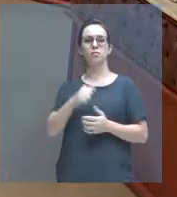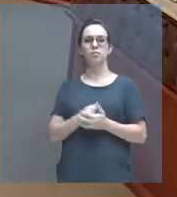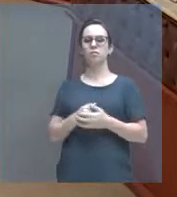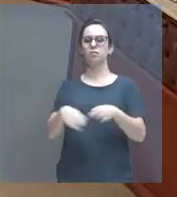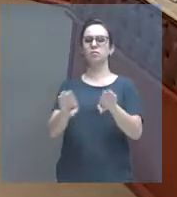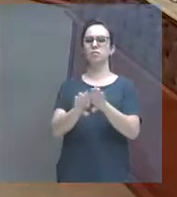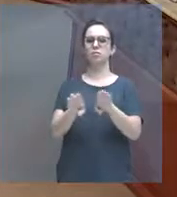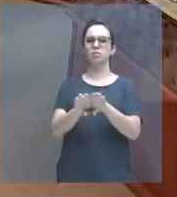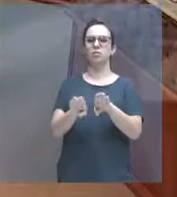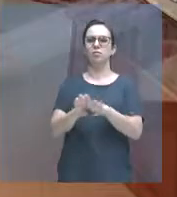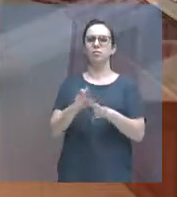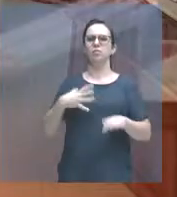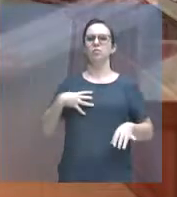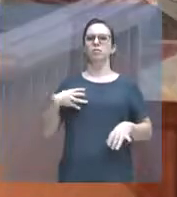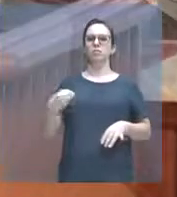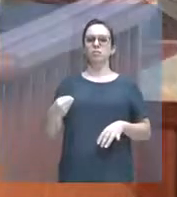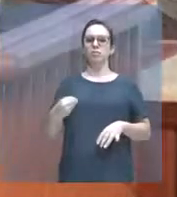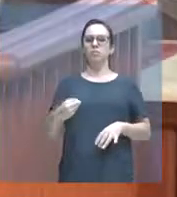No início,